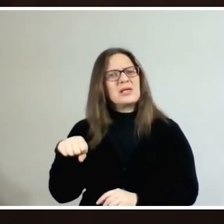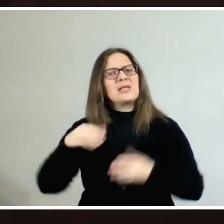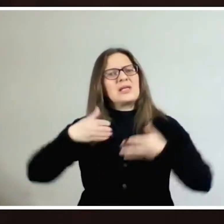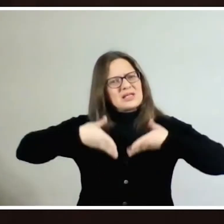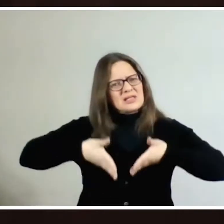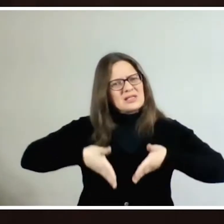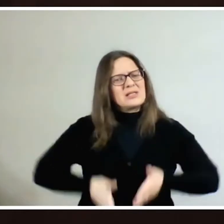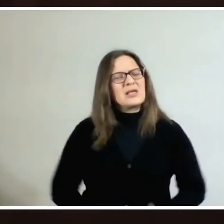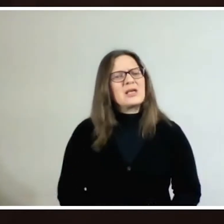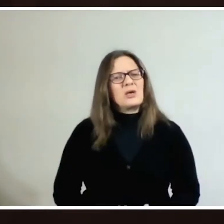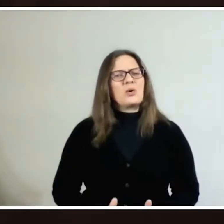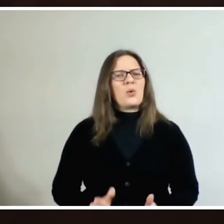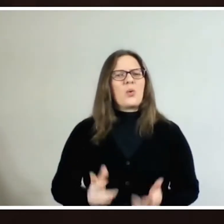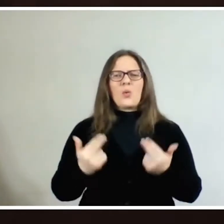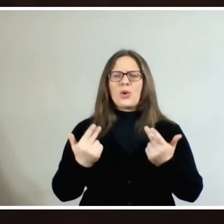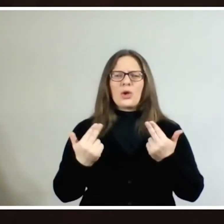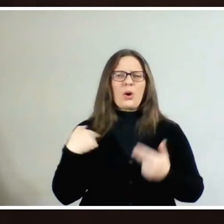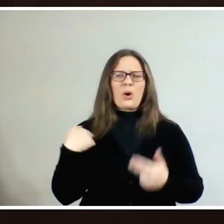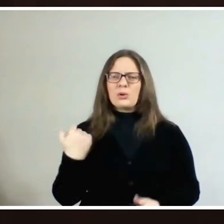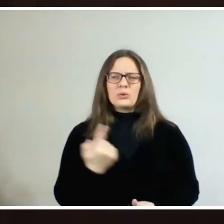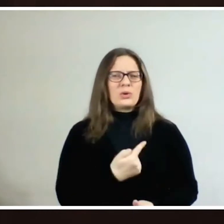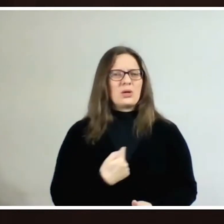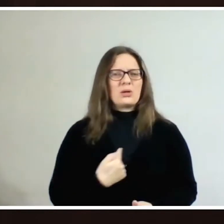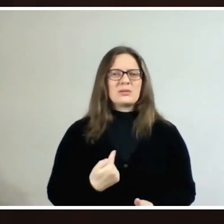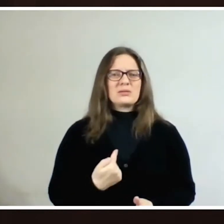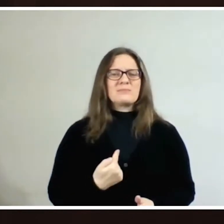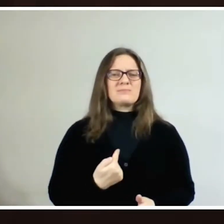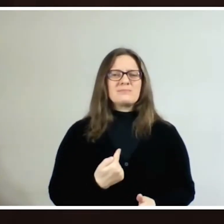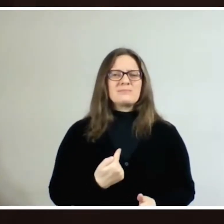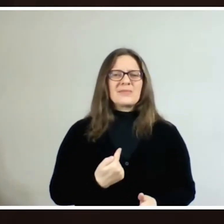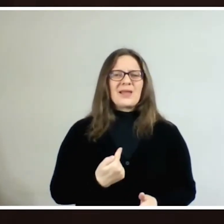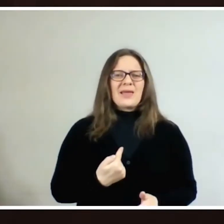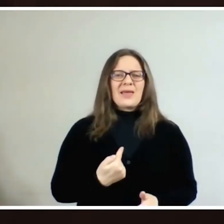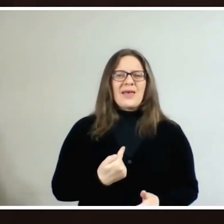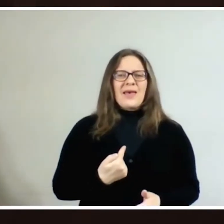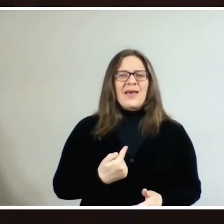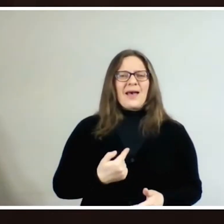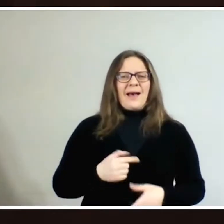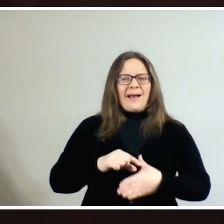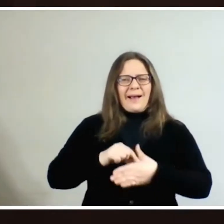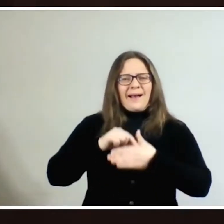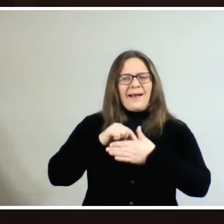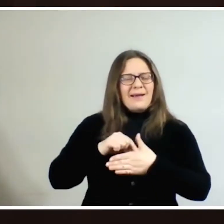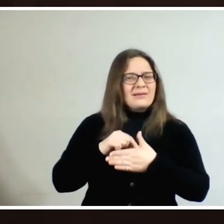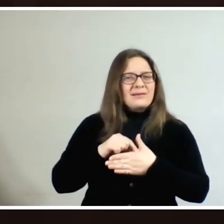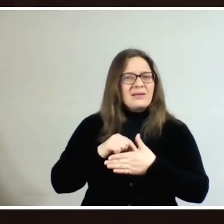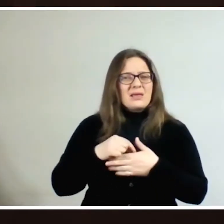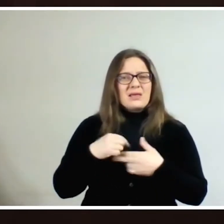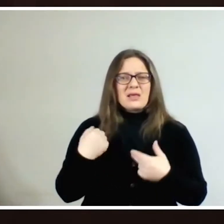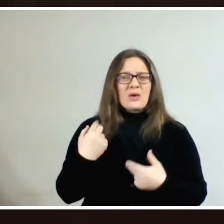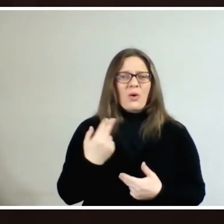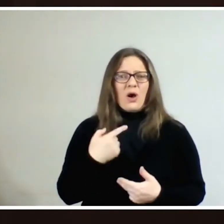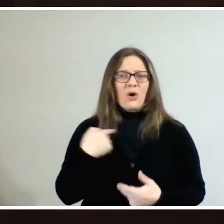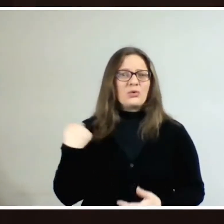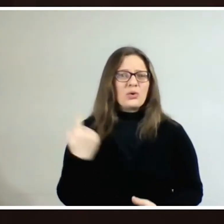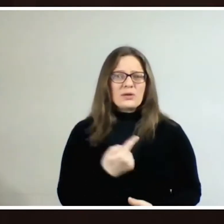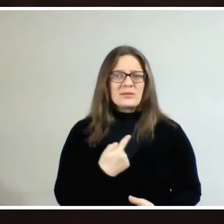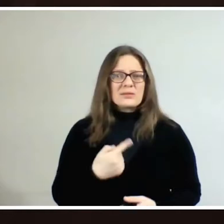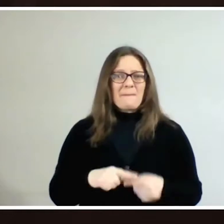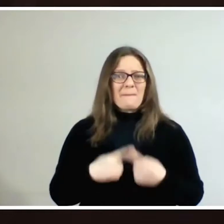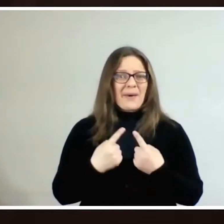tomou era a semelhança, a mesma semelhança da carne que nós temos. Porém, ele não tinha